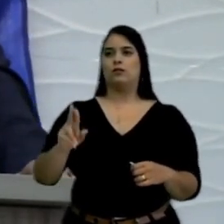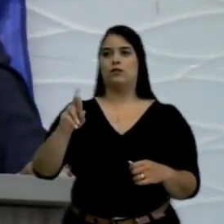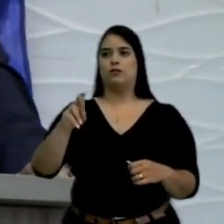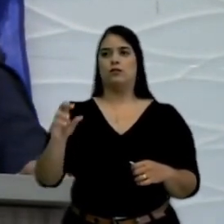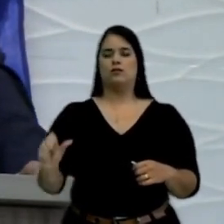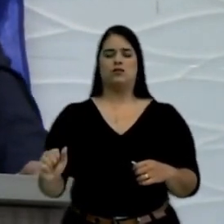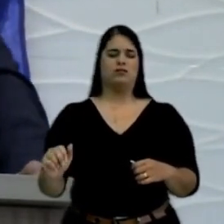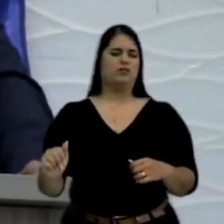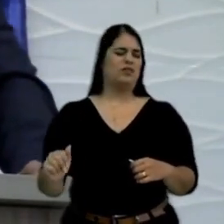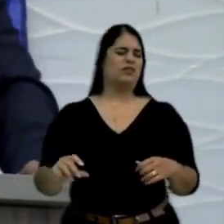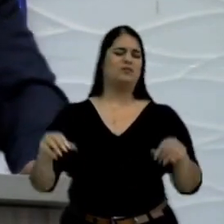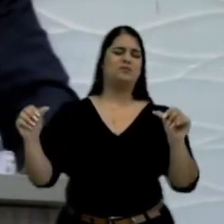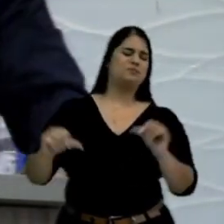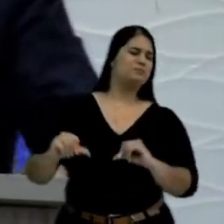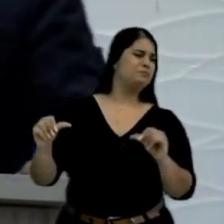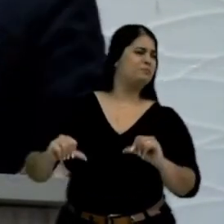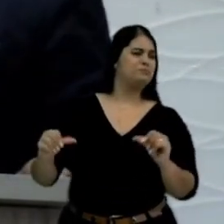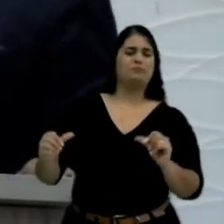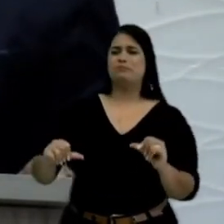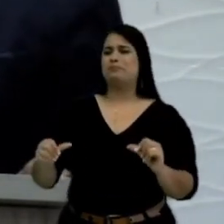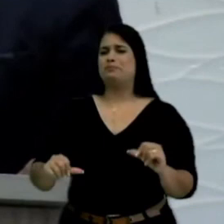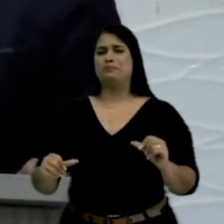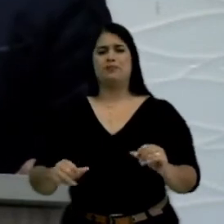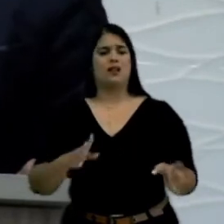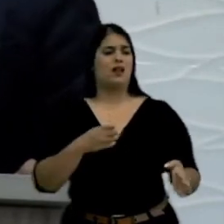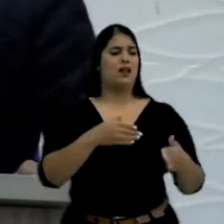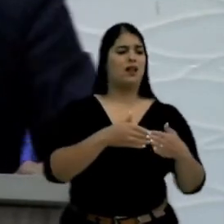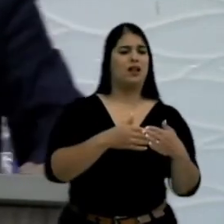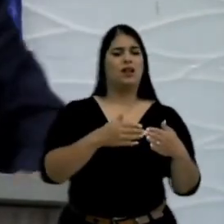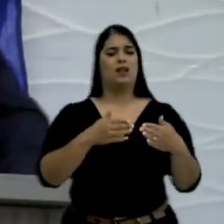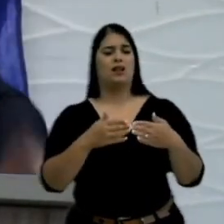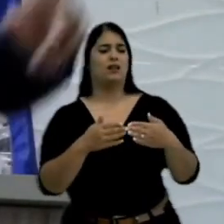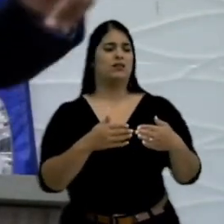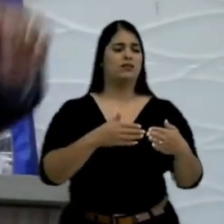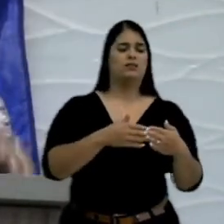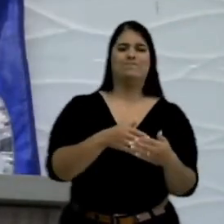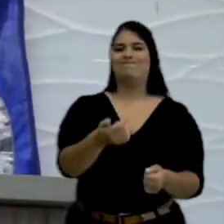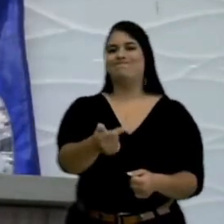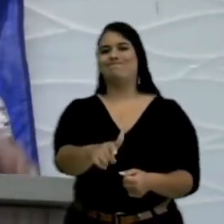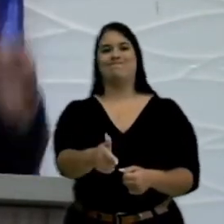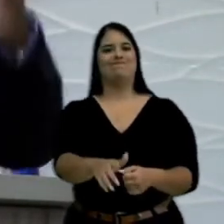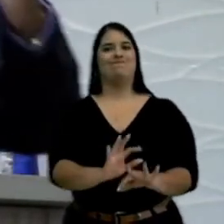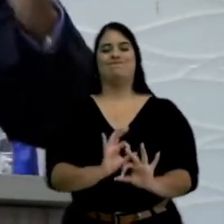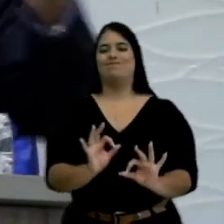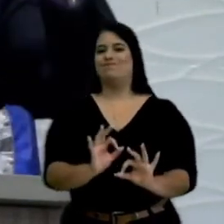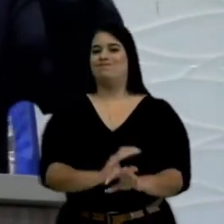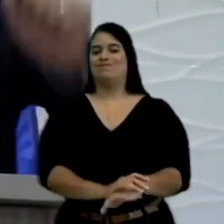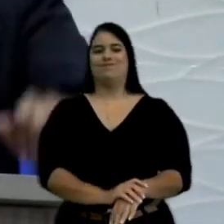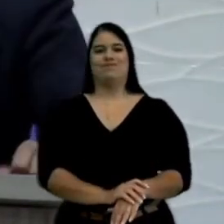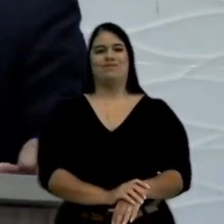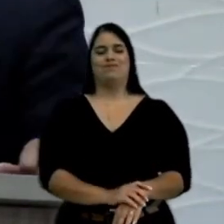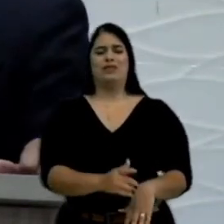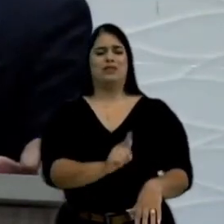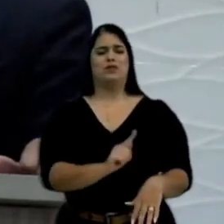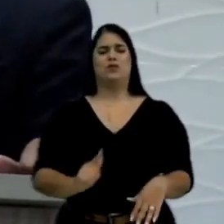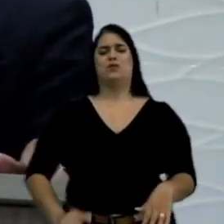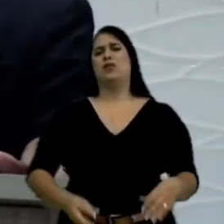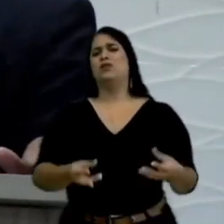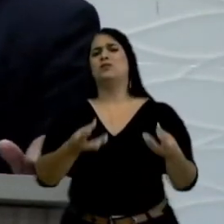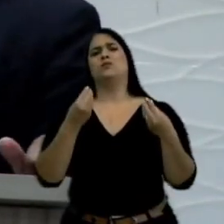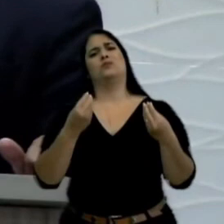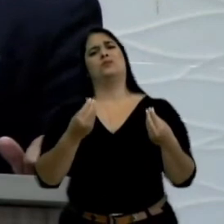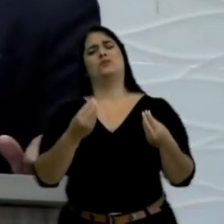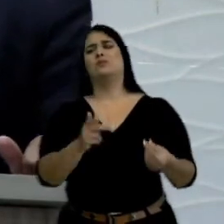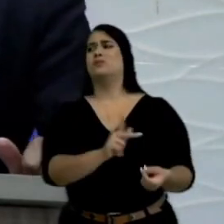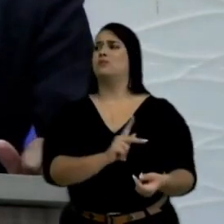mal para entrar. Ninguém tem acesso. Desafio um vereador que tem acesso ao Dombora. Que governo é esse, presidente?